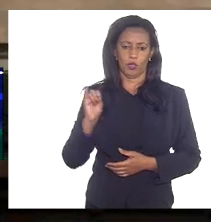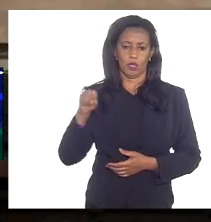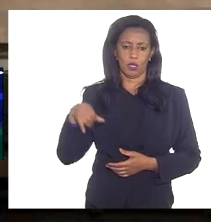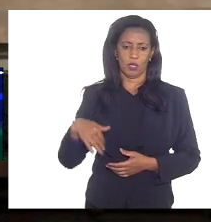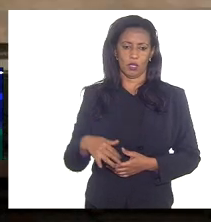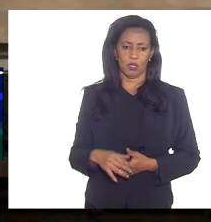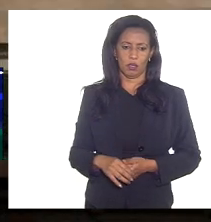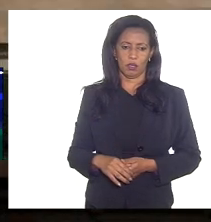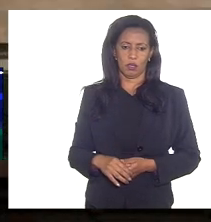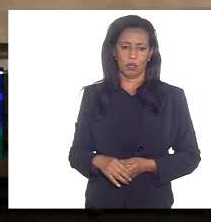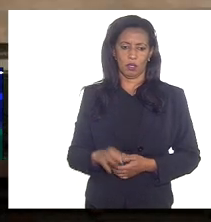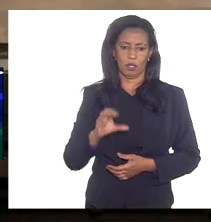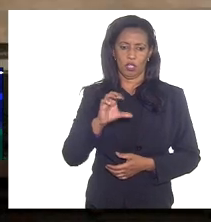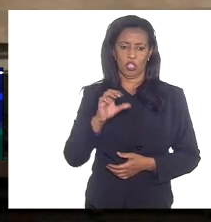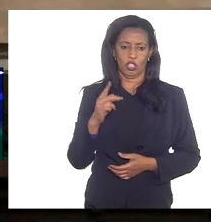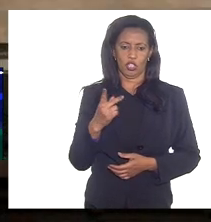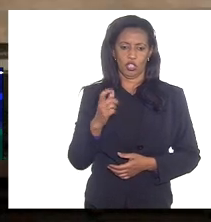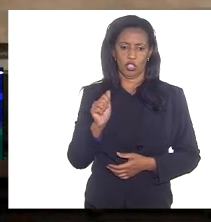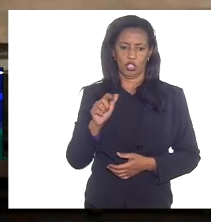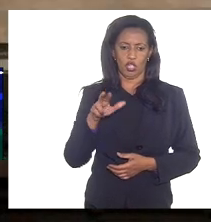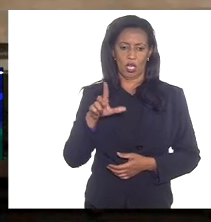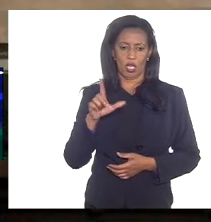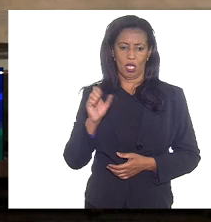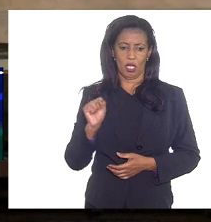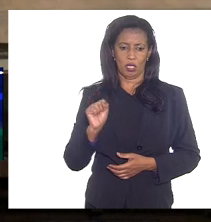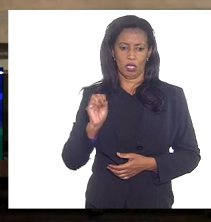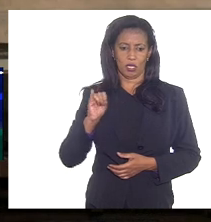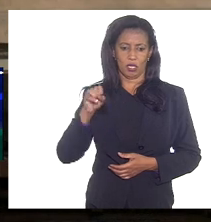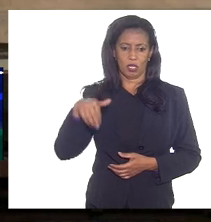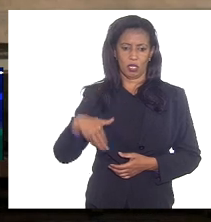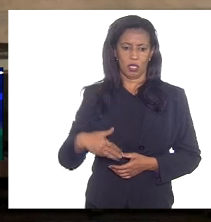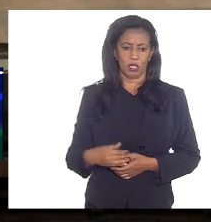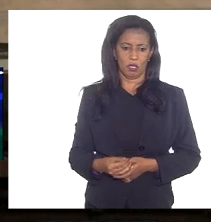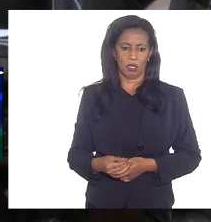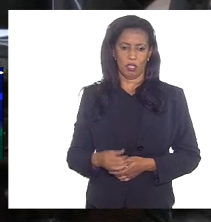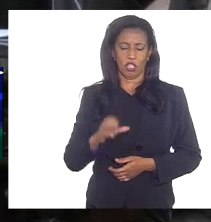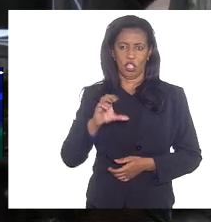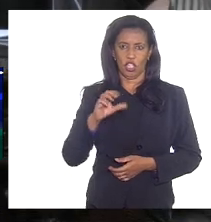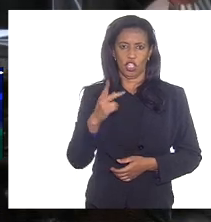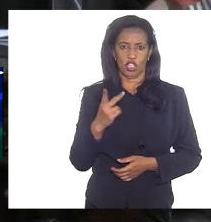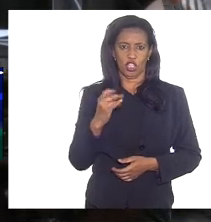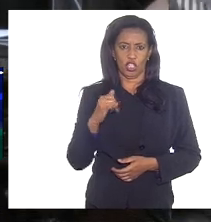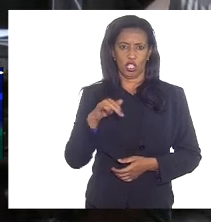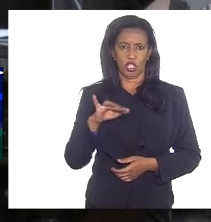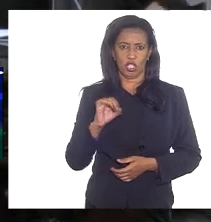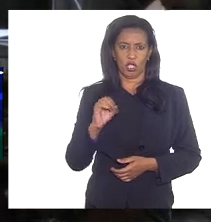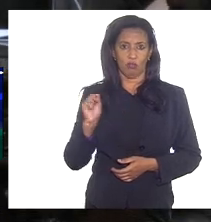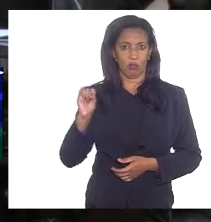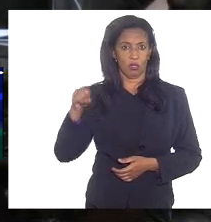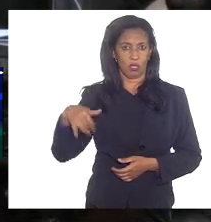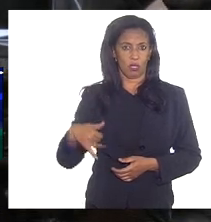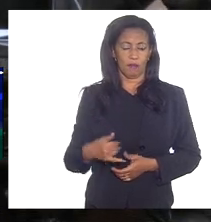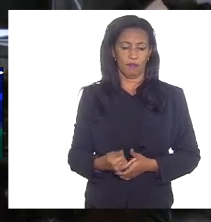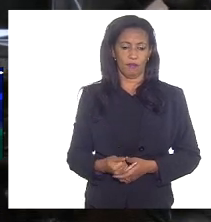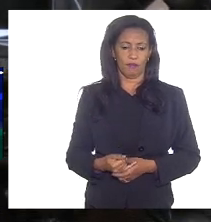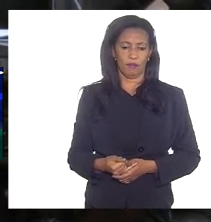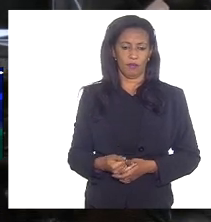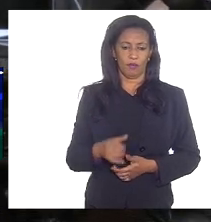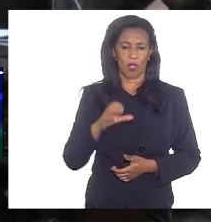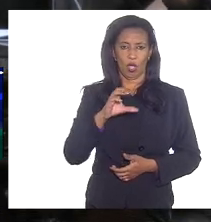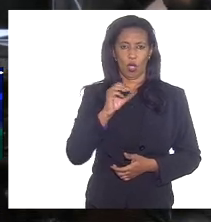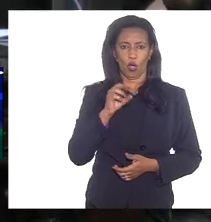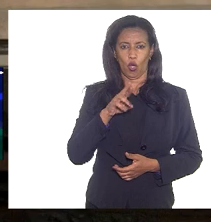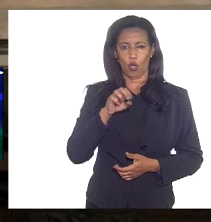sim no grupo. Deputado Charles Batista. Votou sim no grupo. Deputado Chiquinho da Mangueira. Votou sim no grupo. Deputado